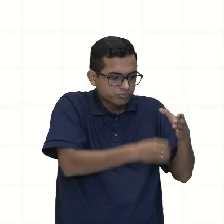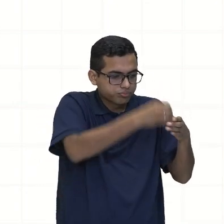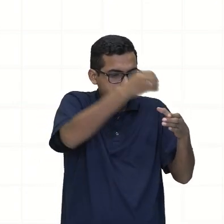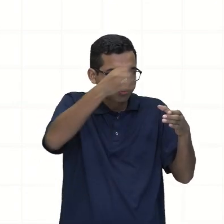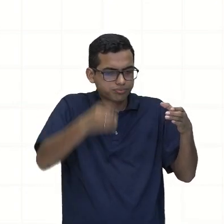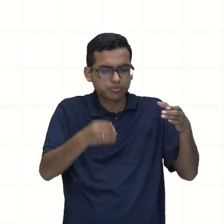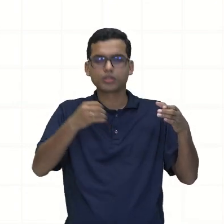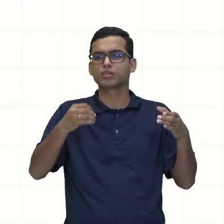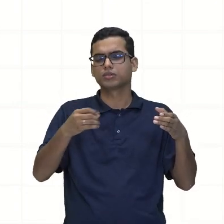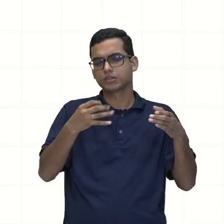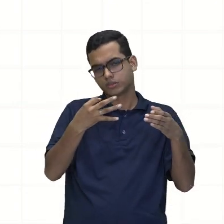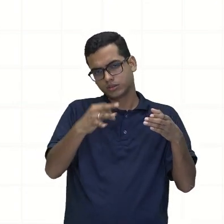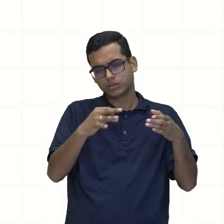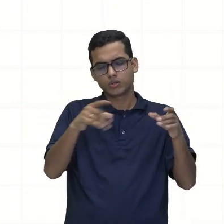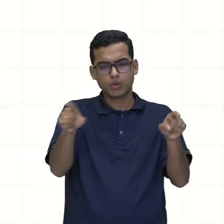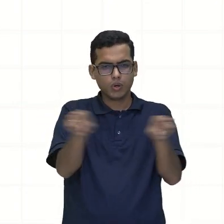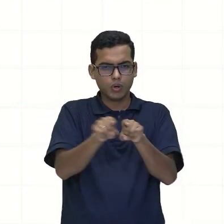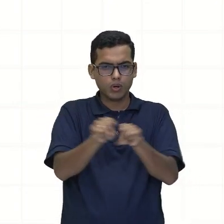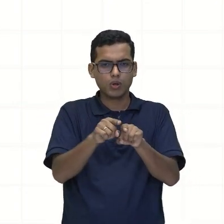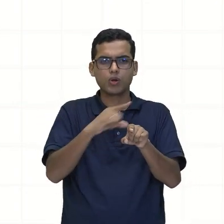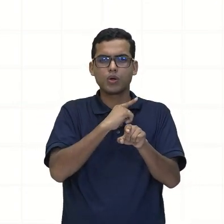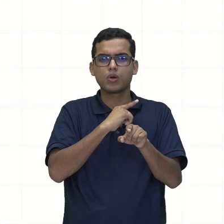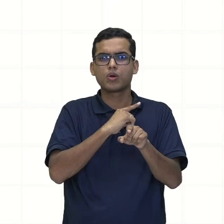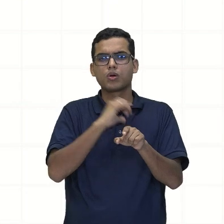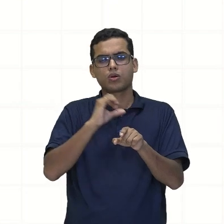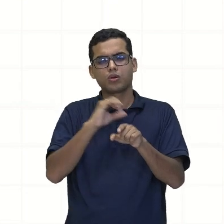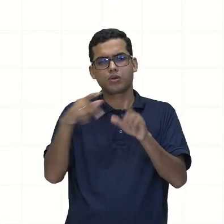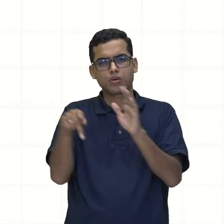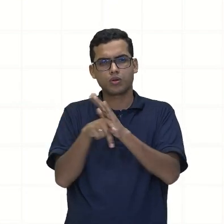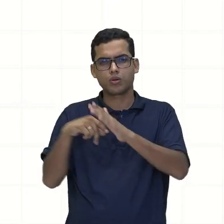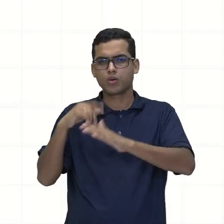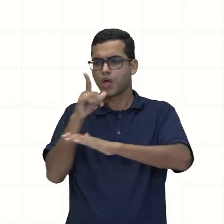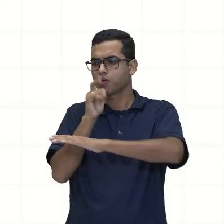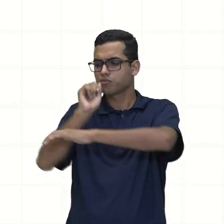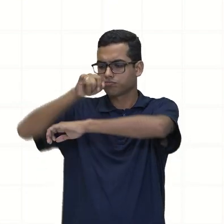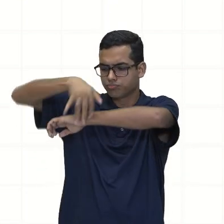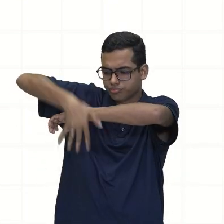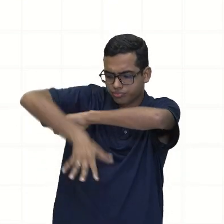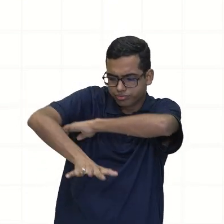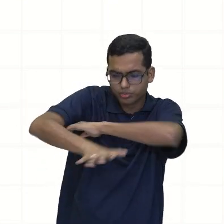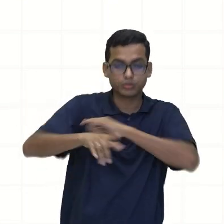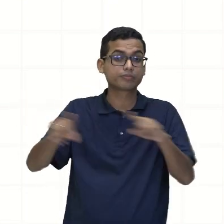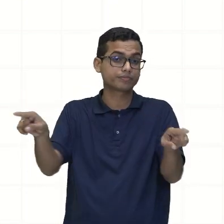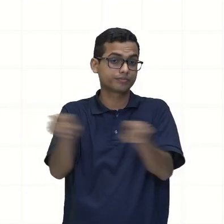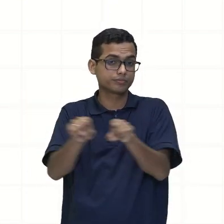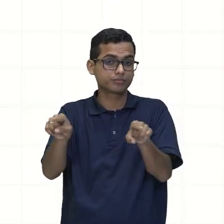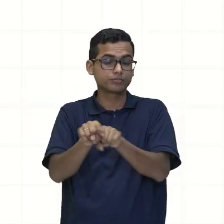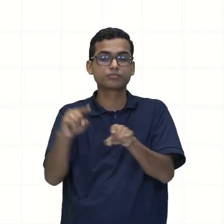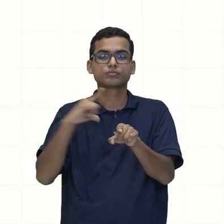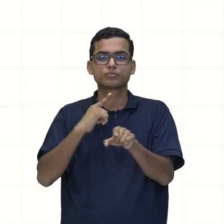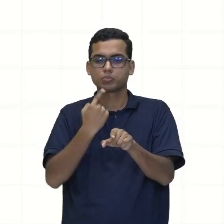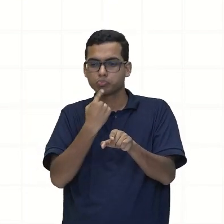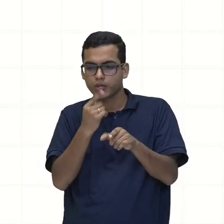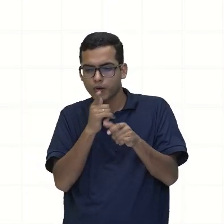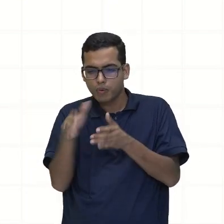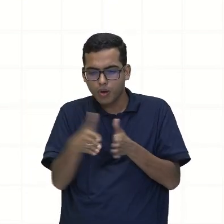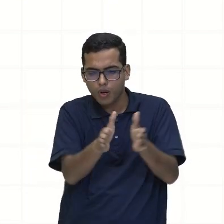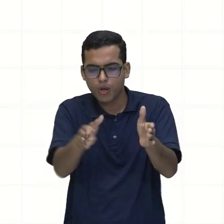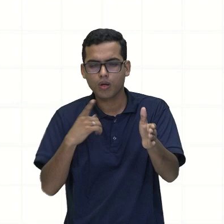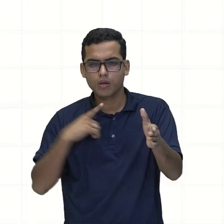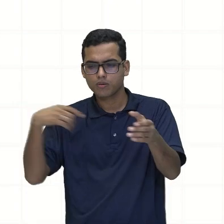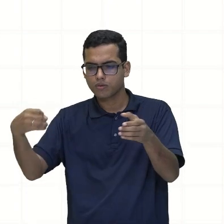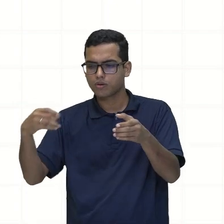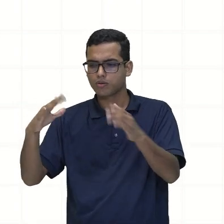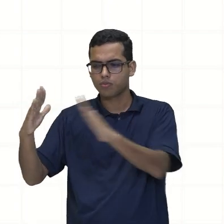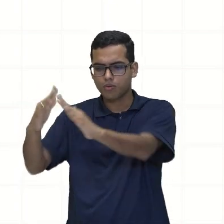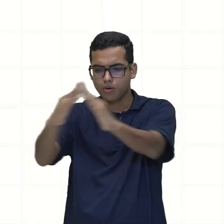através diretamente das fontes ou das nascentes, né? E aí a gente vai ter também